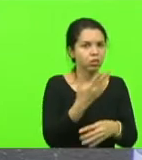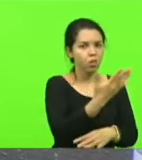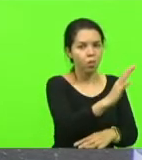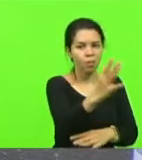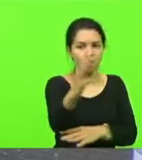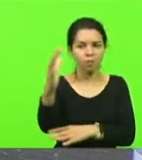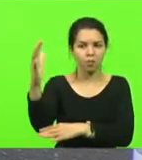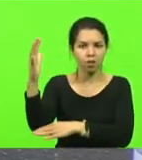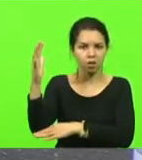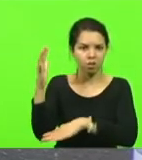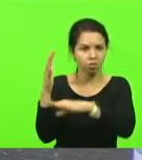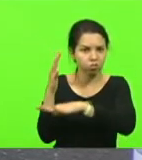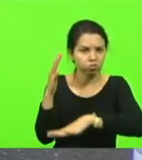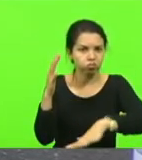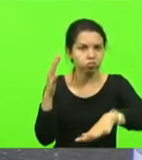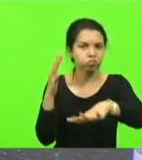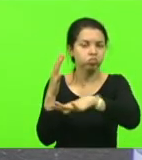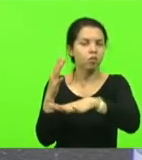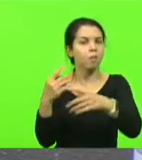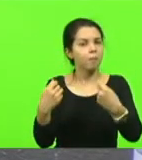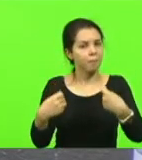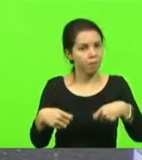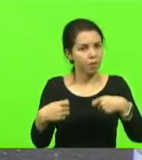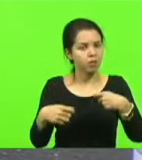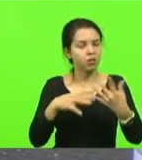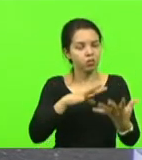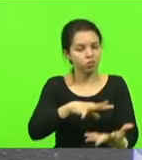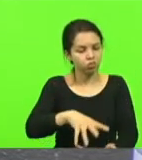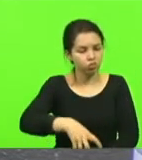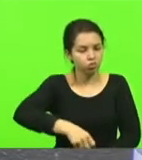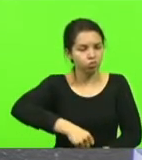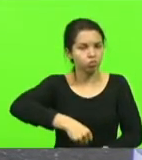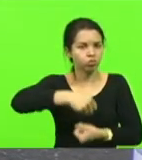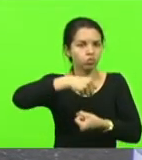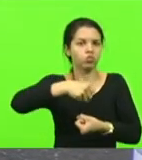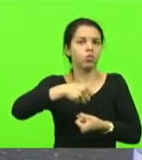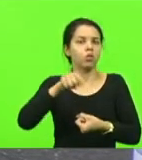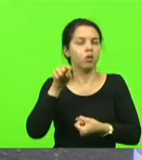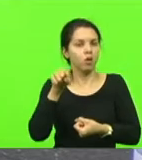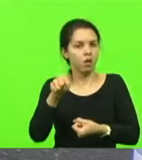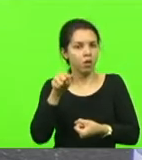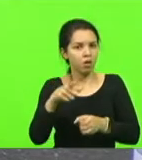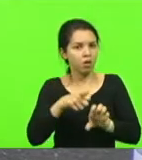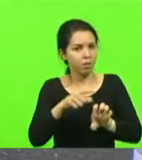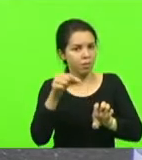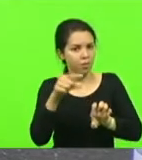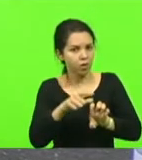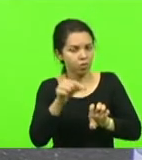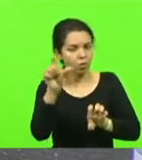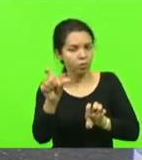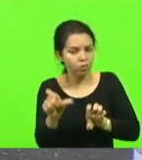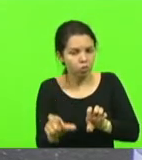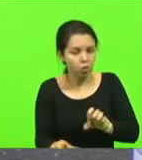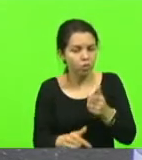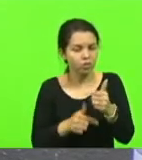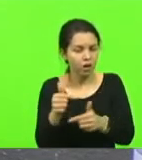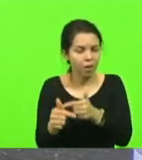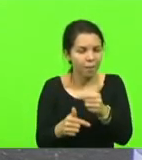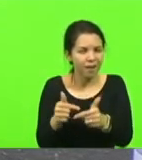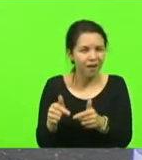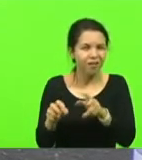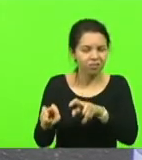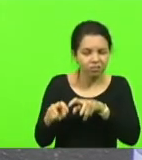seja sustentável e que o nosso empreendedor, que o pequeno agricultor, que